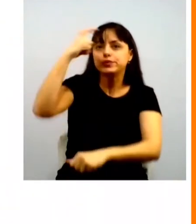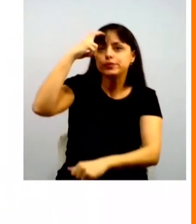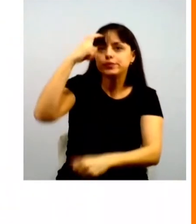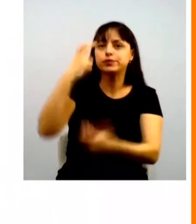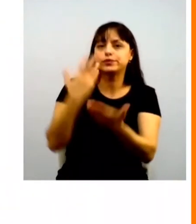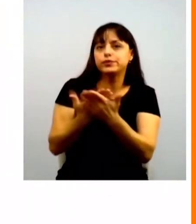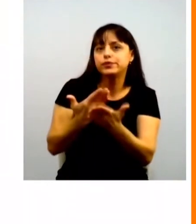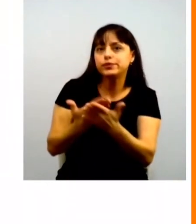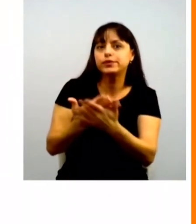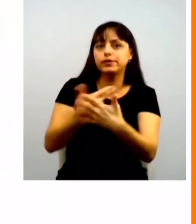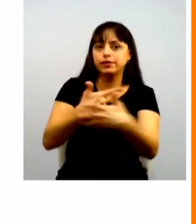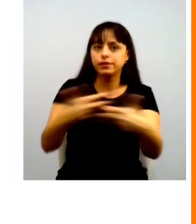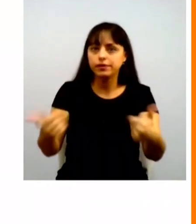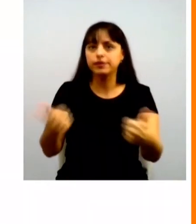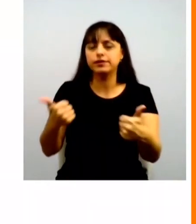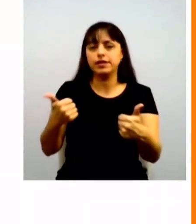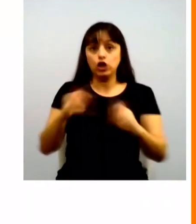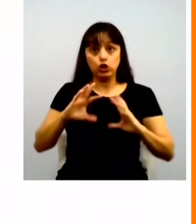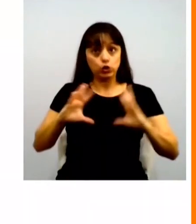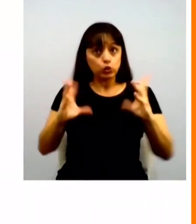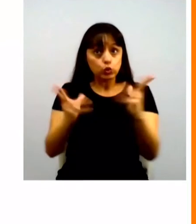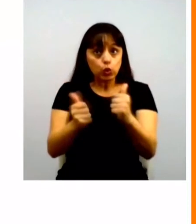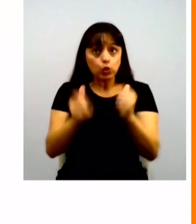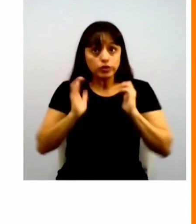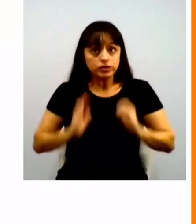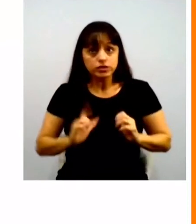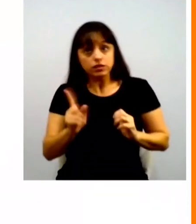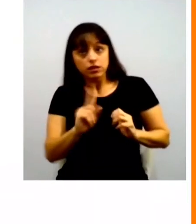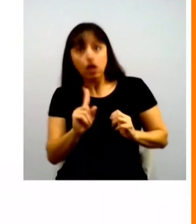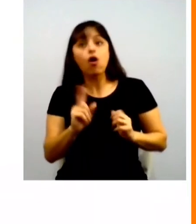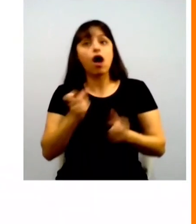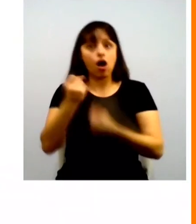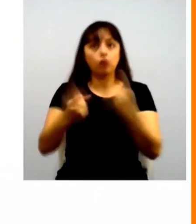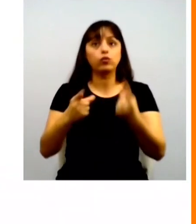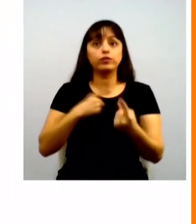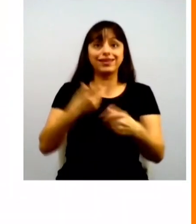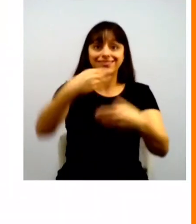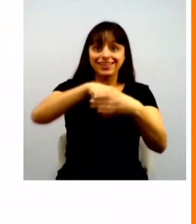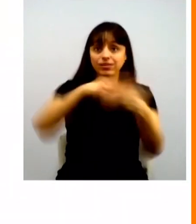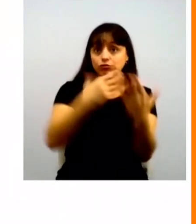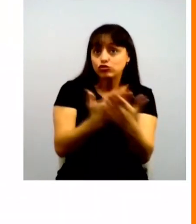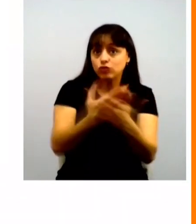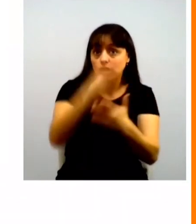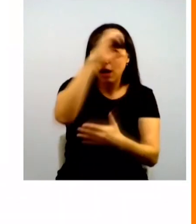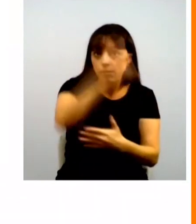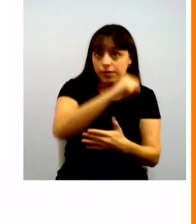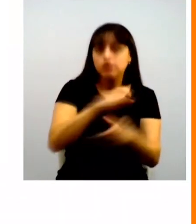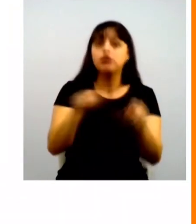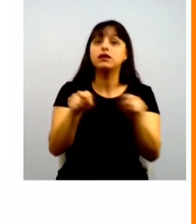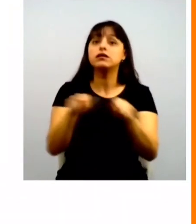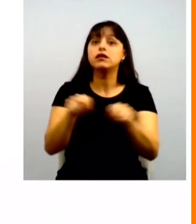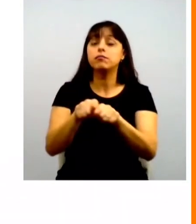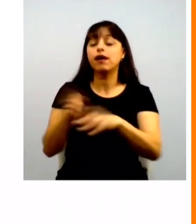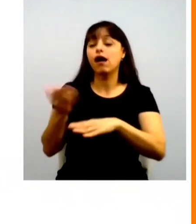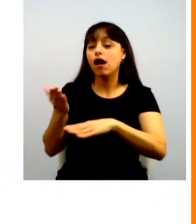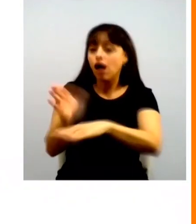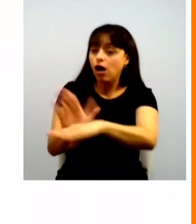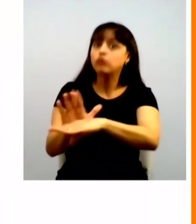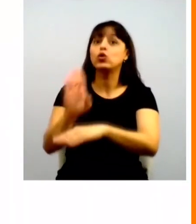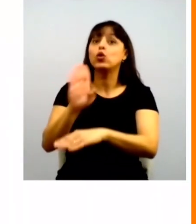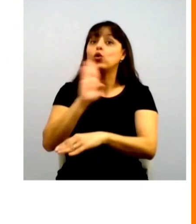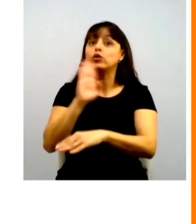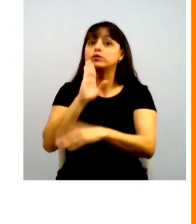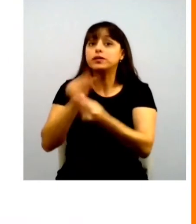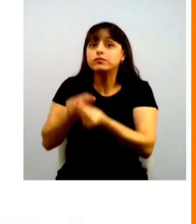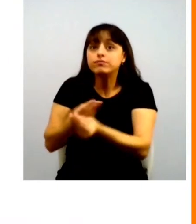todo se dá no sistema educativo, mas, sobre todo, a contribuição ao conhecimento disponível. O que faz a